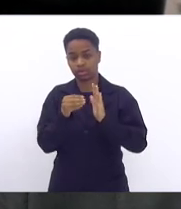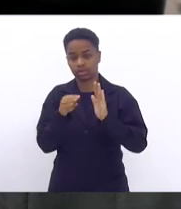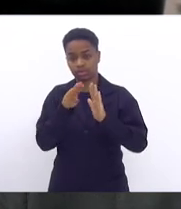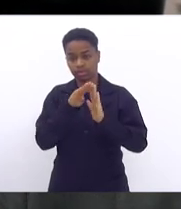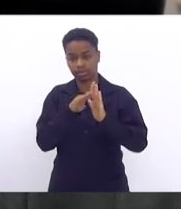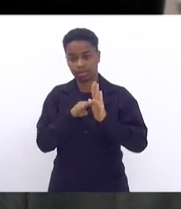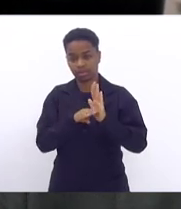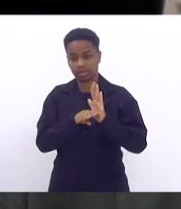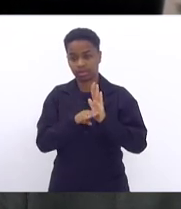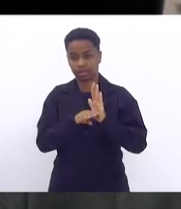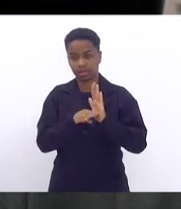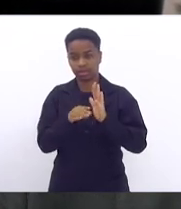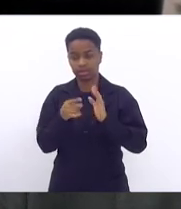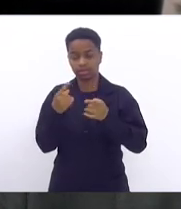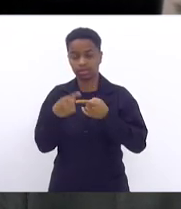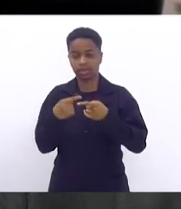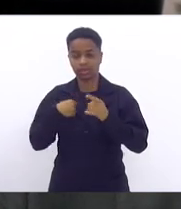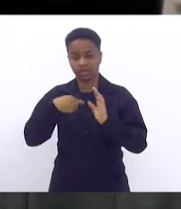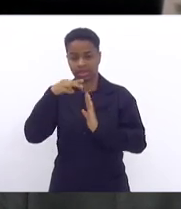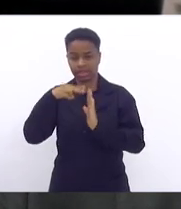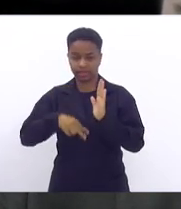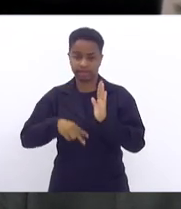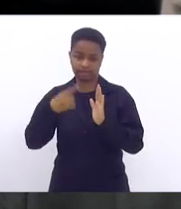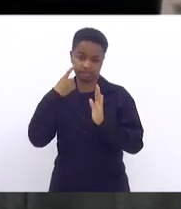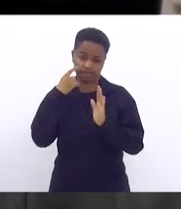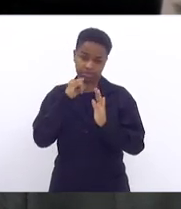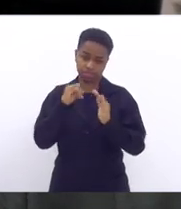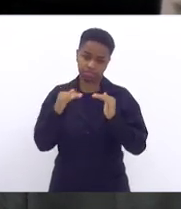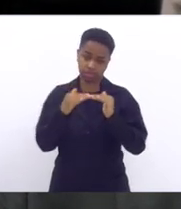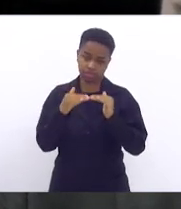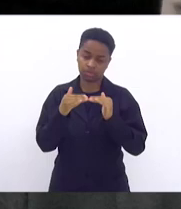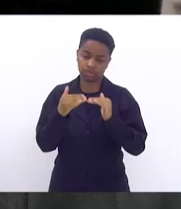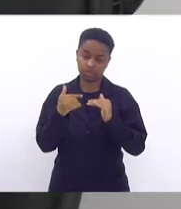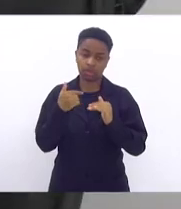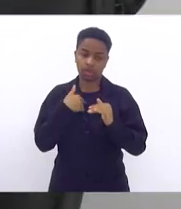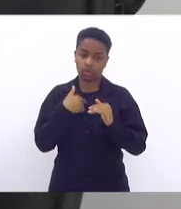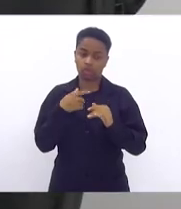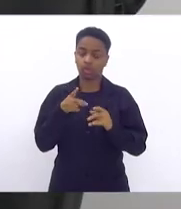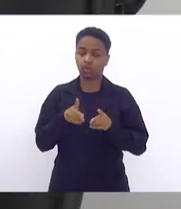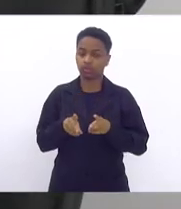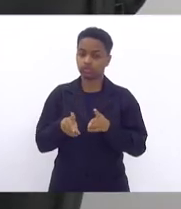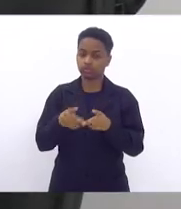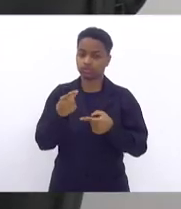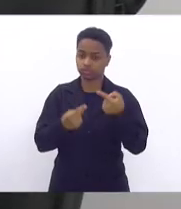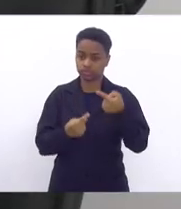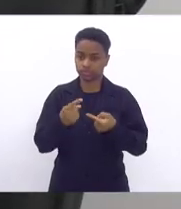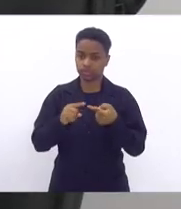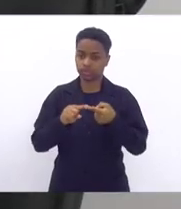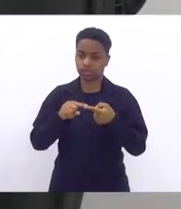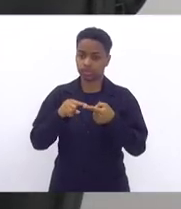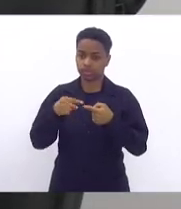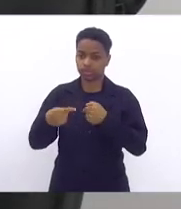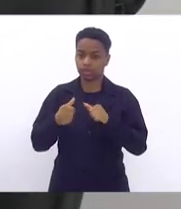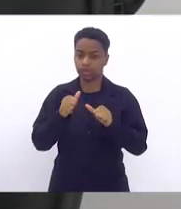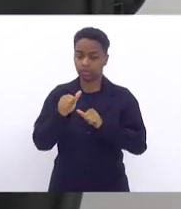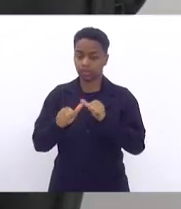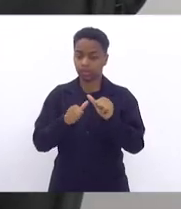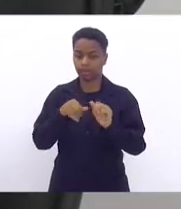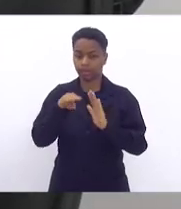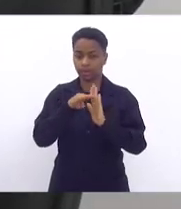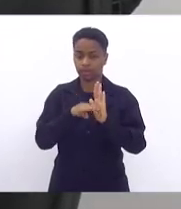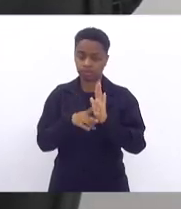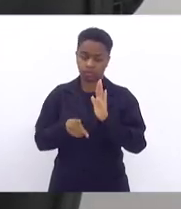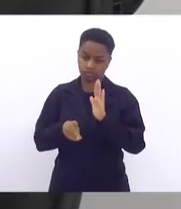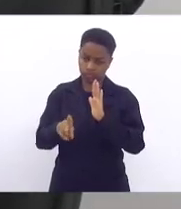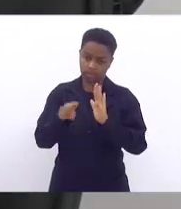eu não preciso nem pedir vista se tiver acordo. Então vou chamar os trabalhos à ordem para inverter a pauta, para, na verdade, não é inverter,